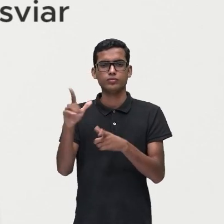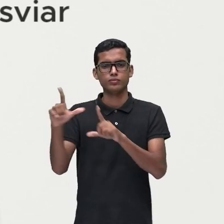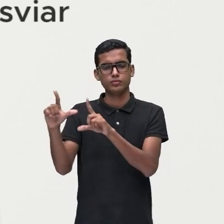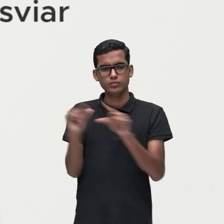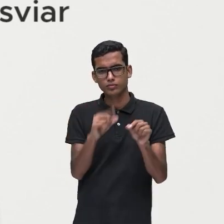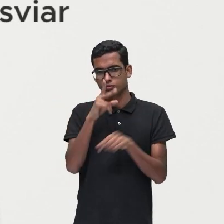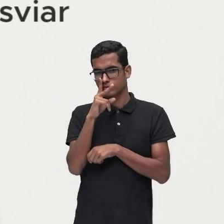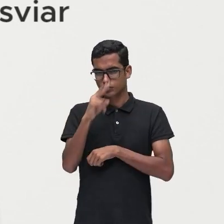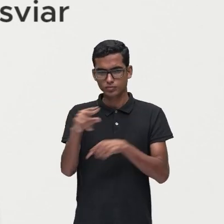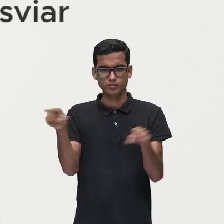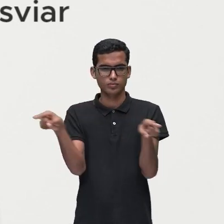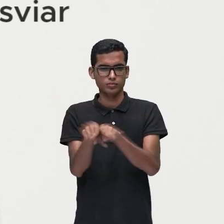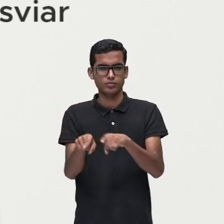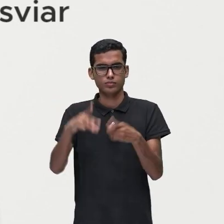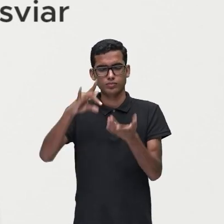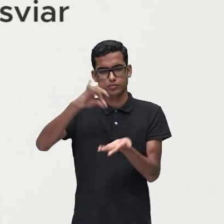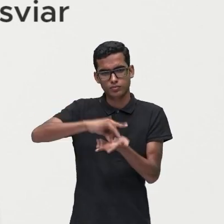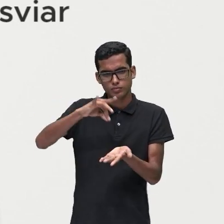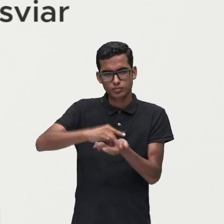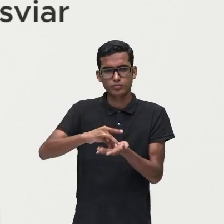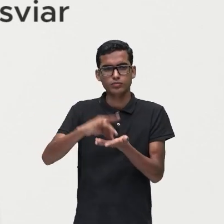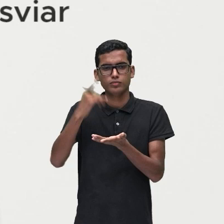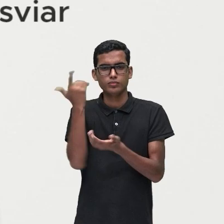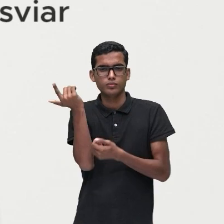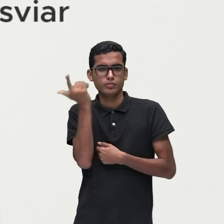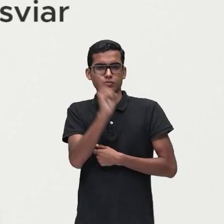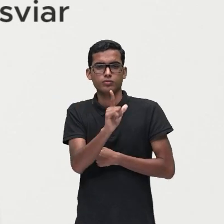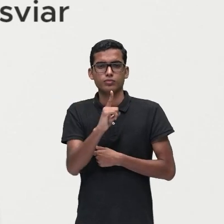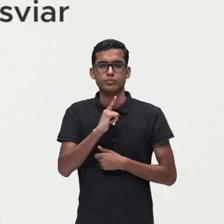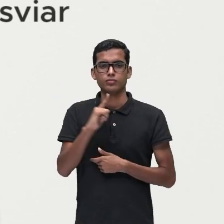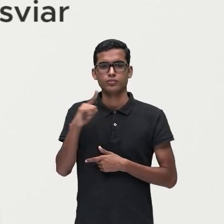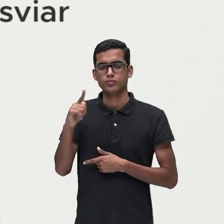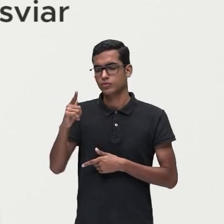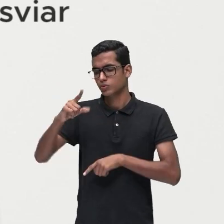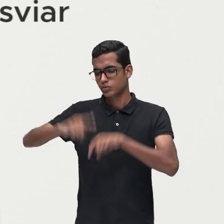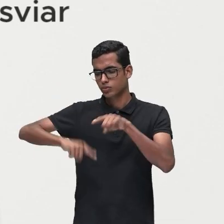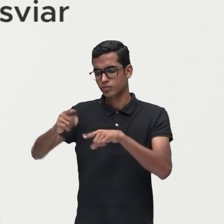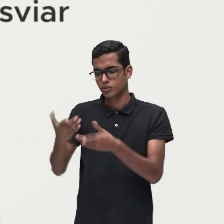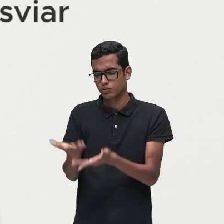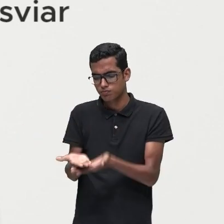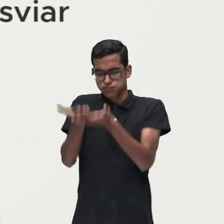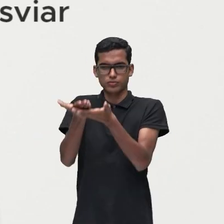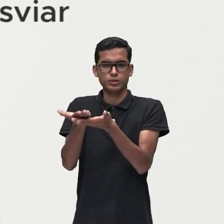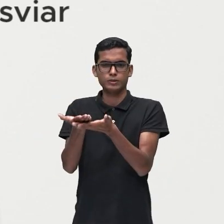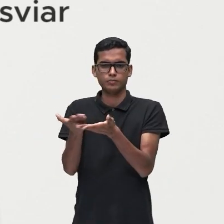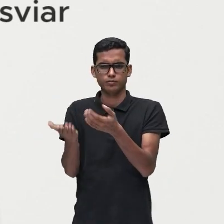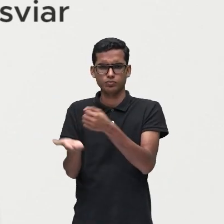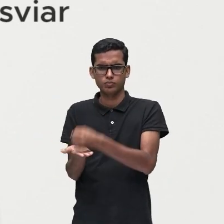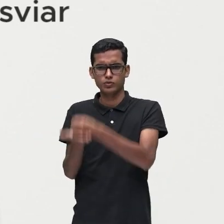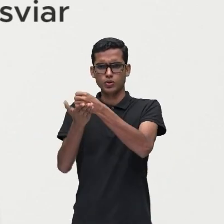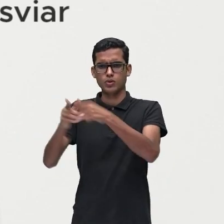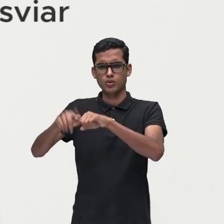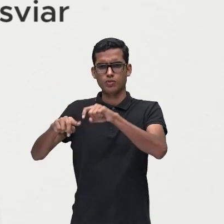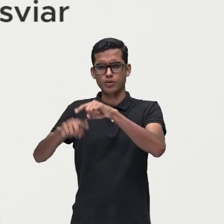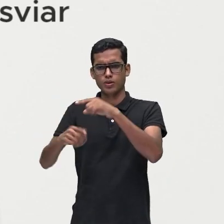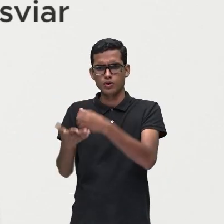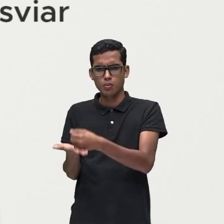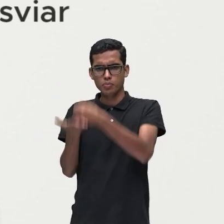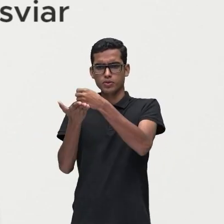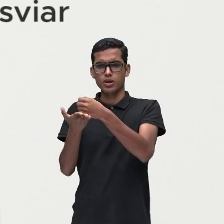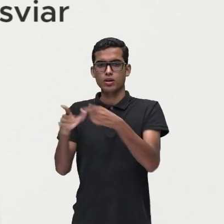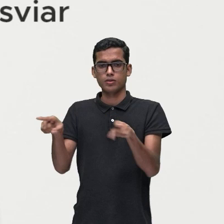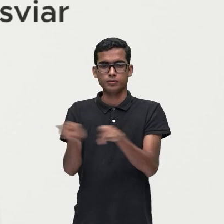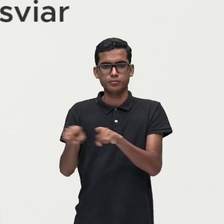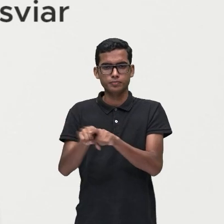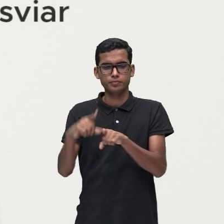a força necessária para erguer um objeto. As roldanas, também chamadas de polia, são tipos